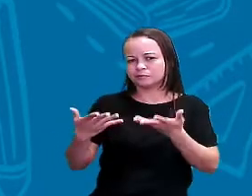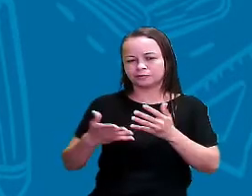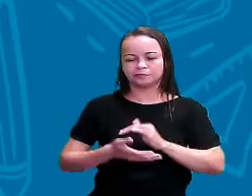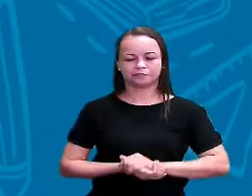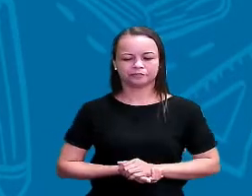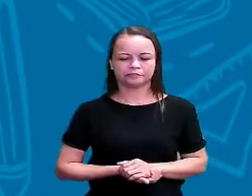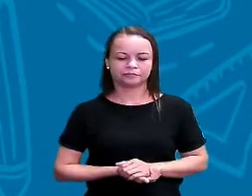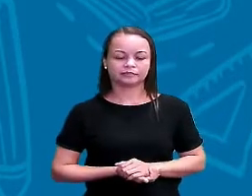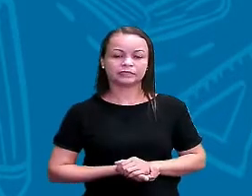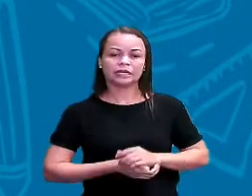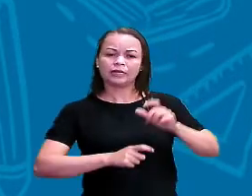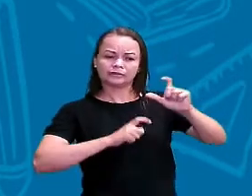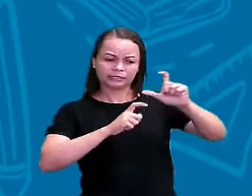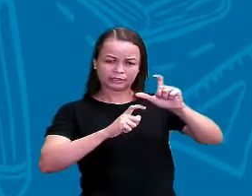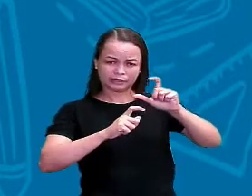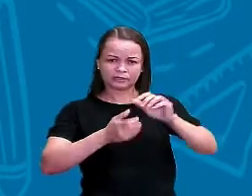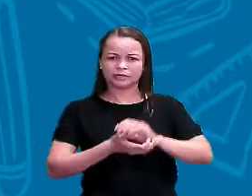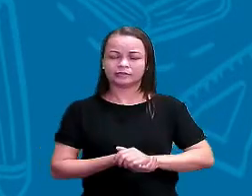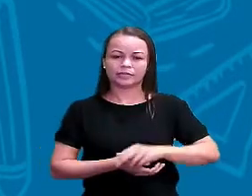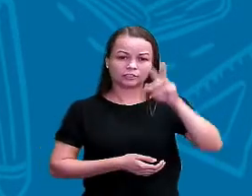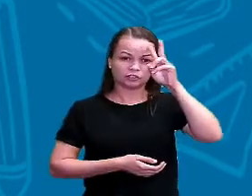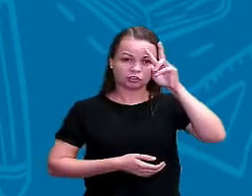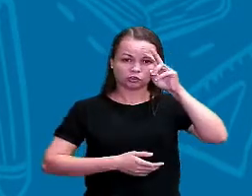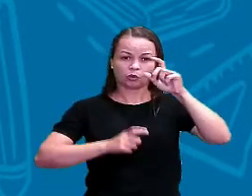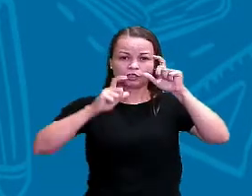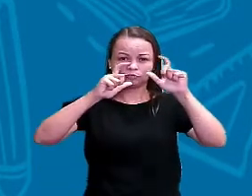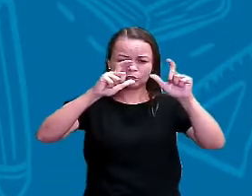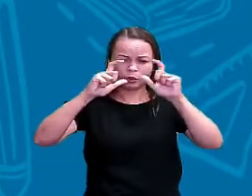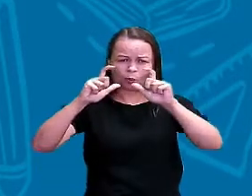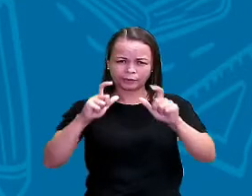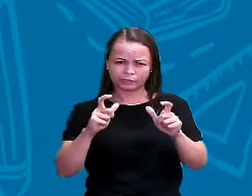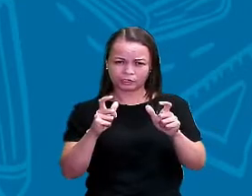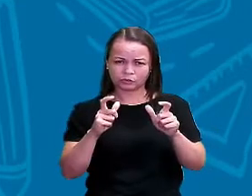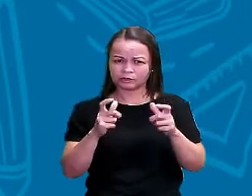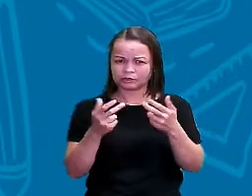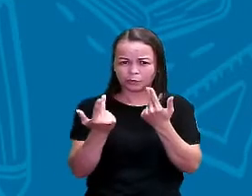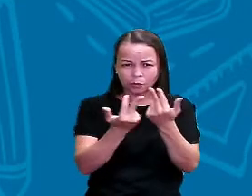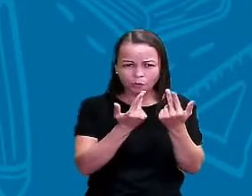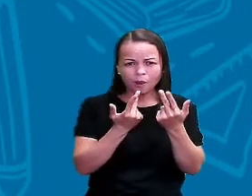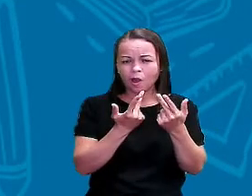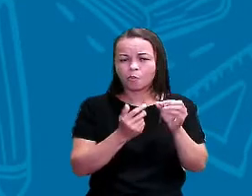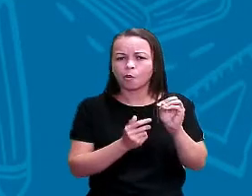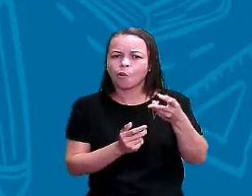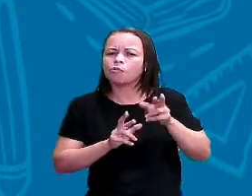tirinhas e as histórias em quadrinhos, será que são a mesma coisa? Tem alguma diferença aí?